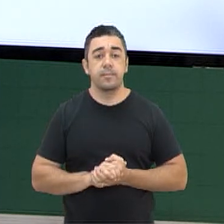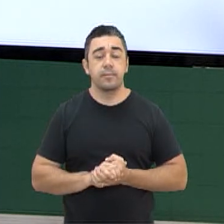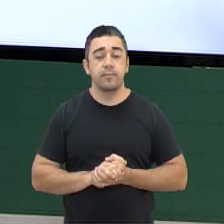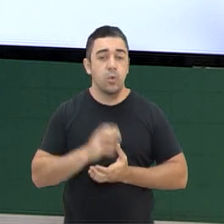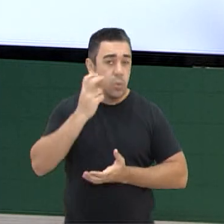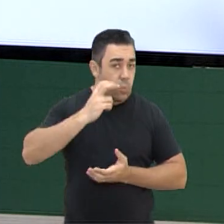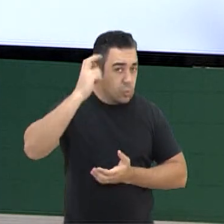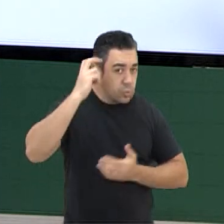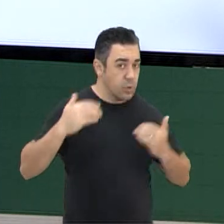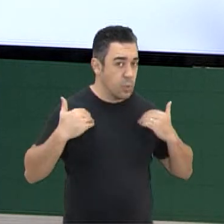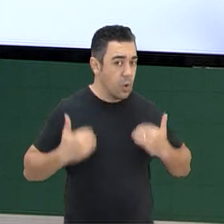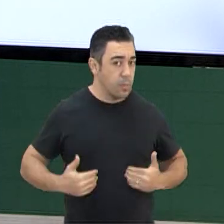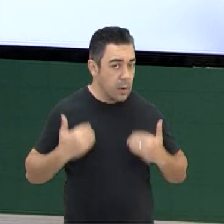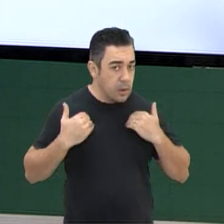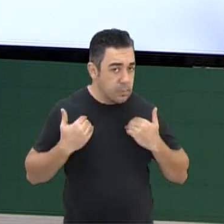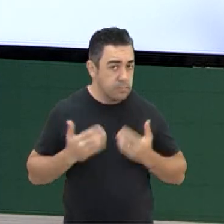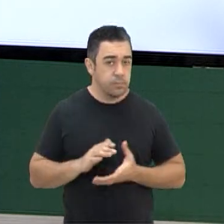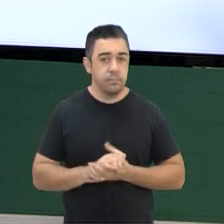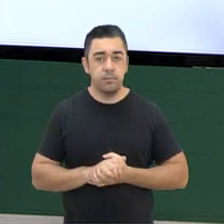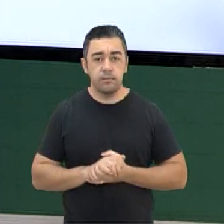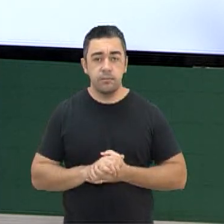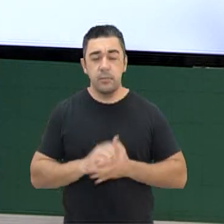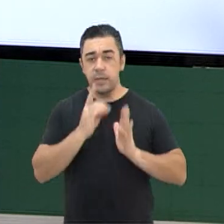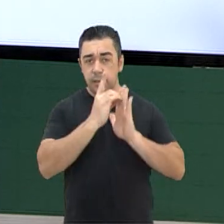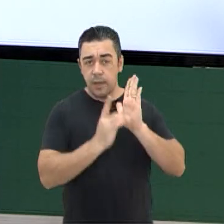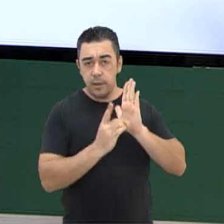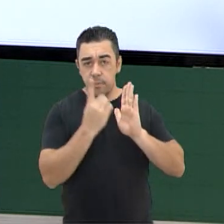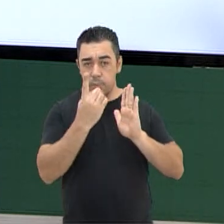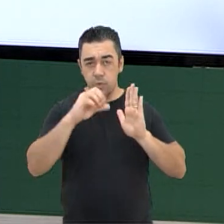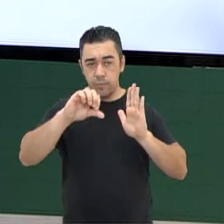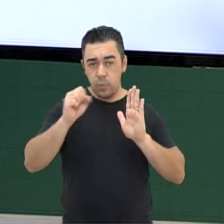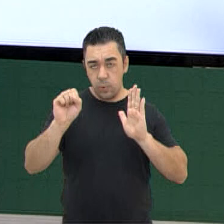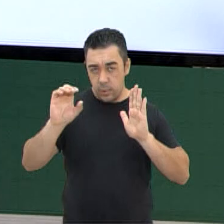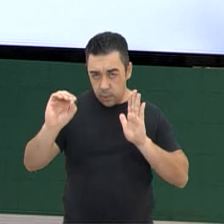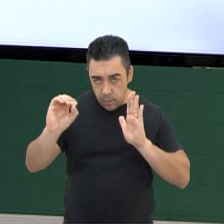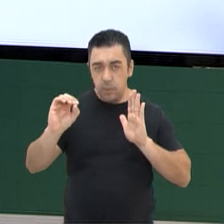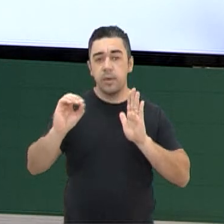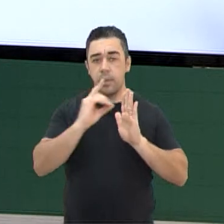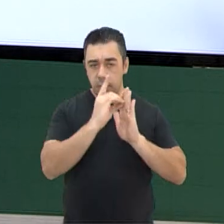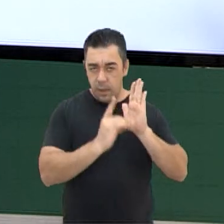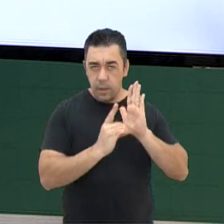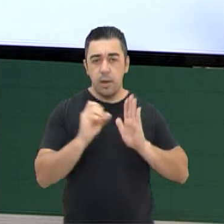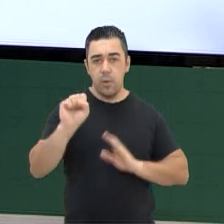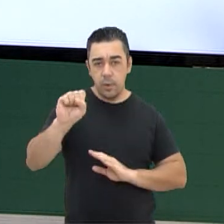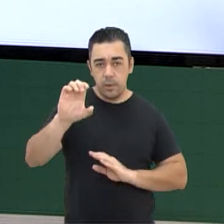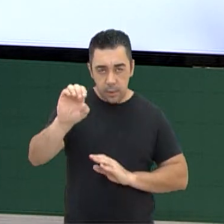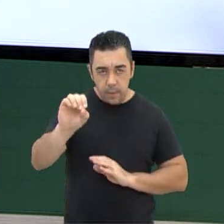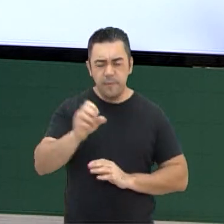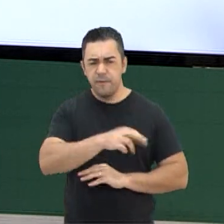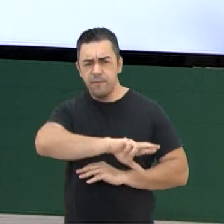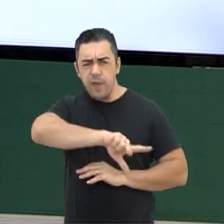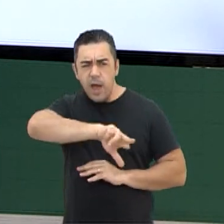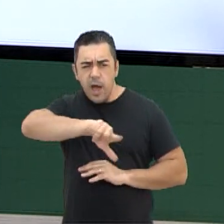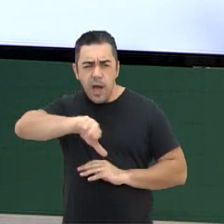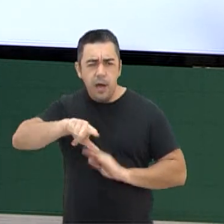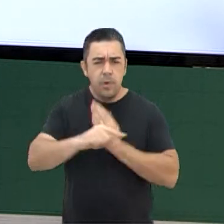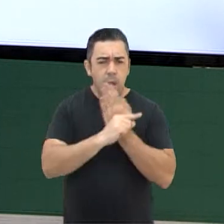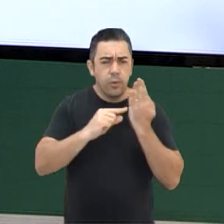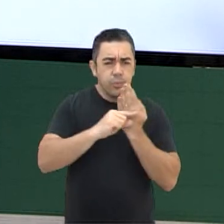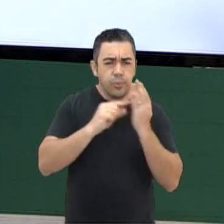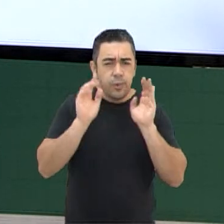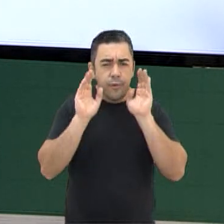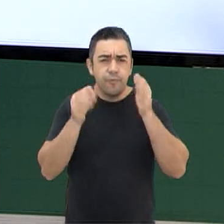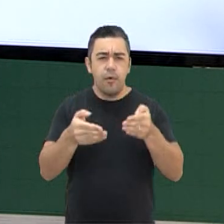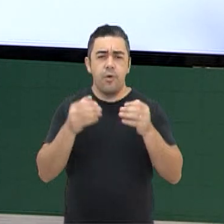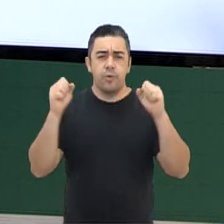Cultura corporal. Então, quando nós chegamos na década de 80, vários pensadores da área de educação física